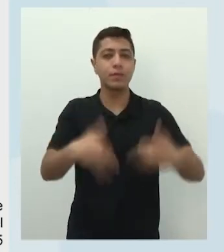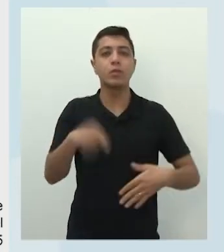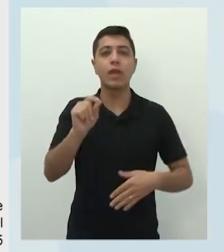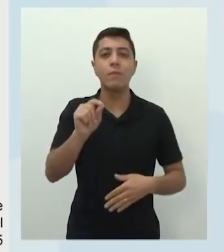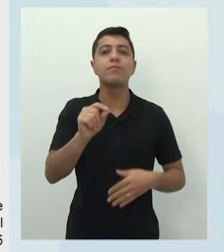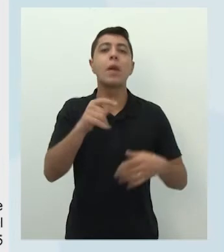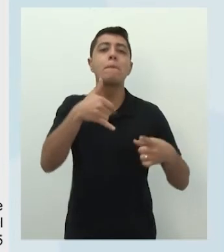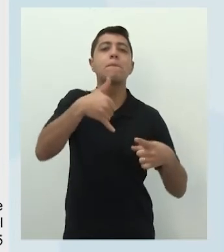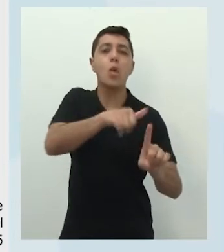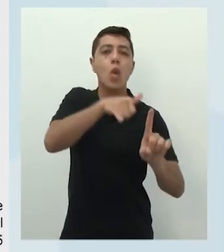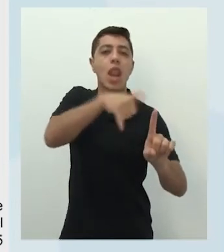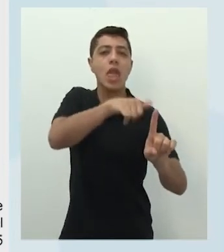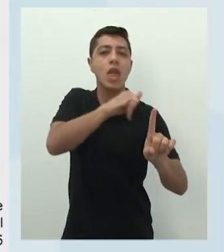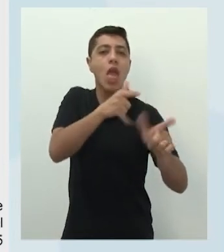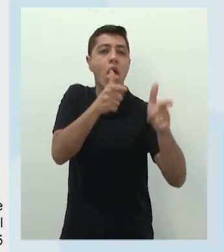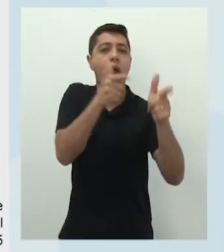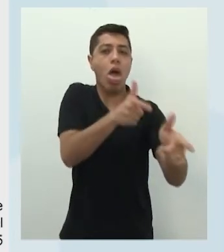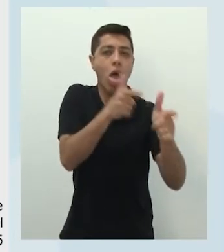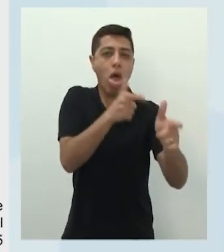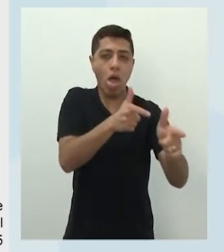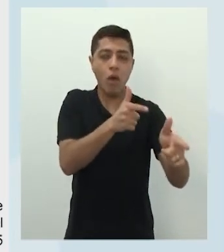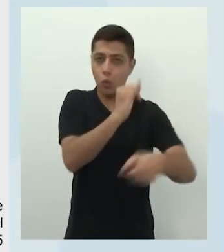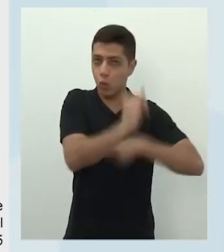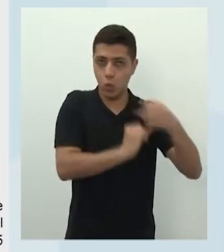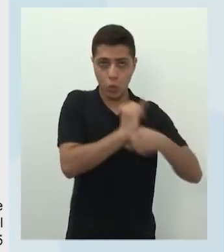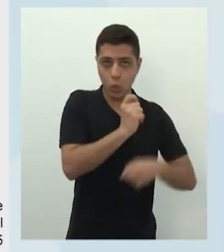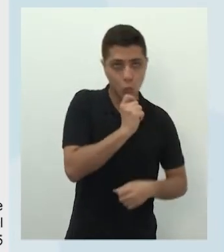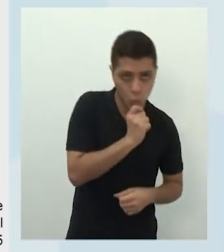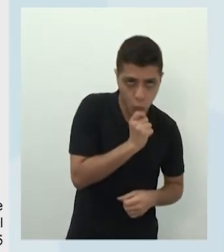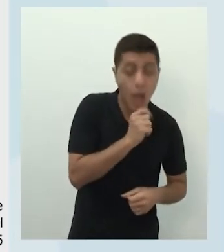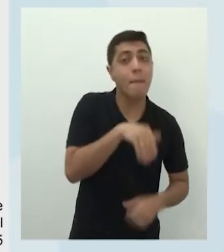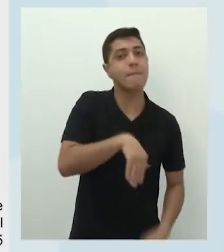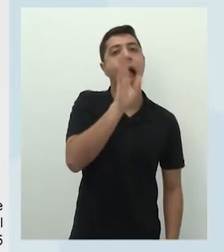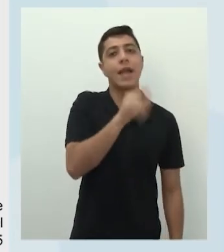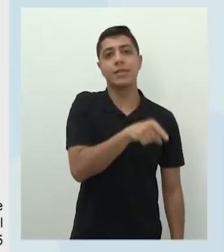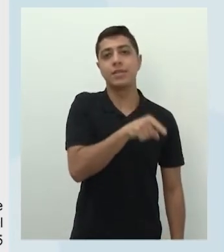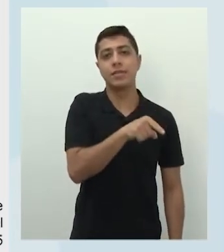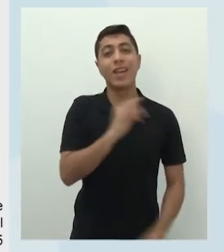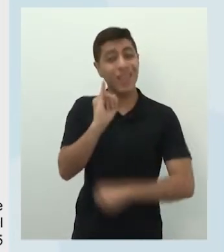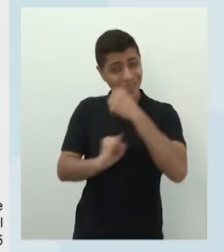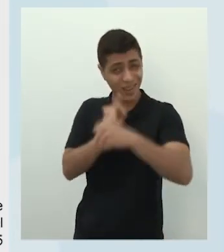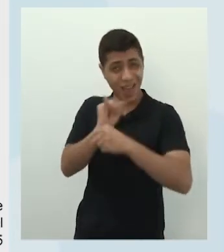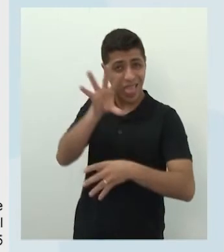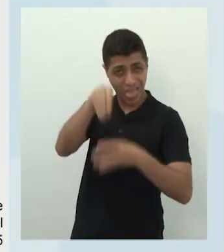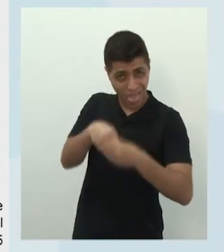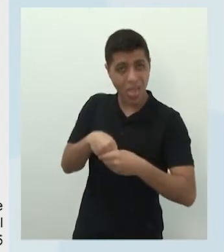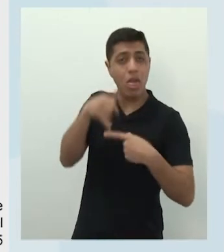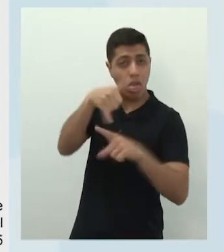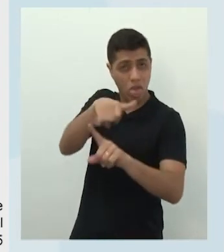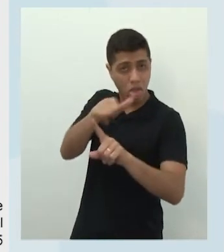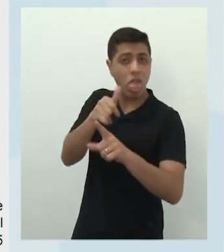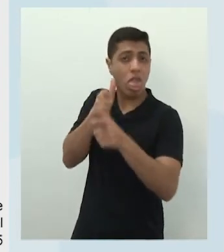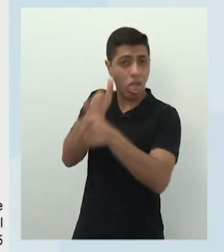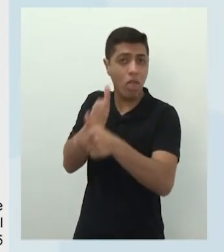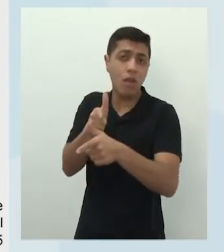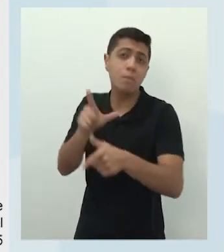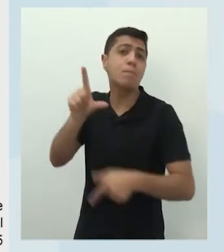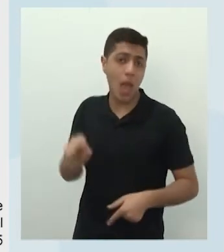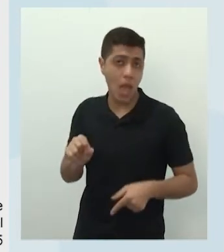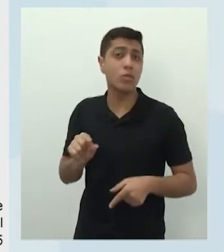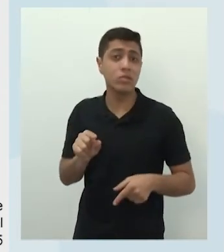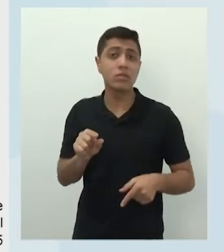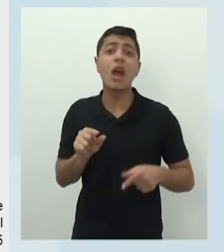violência sexual contra o adolescente, ela é maior na vida offline do que na vida online. Então isso aqui é também para